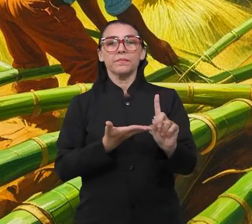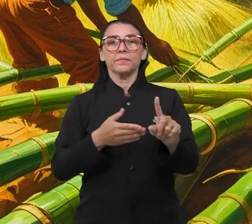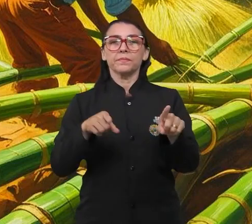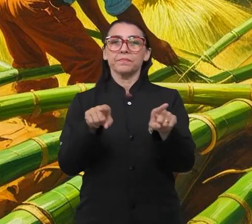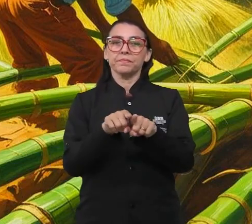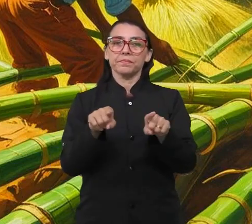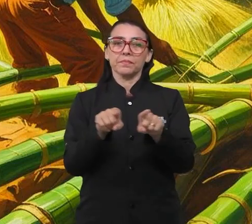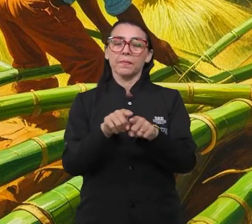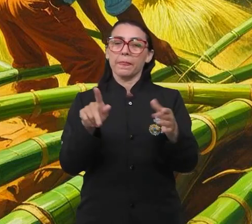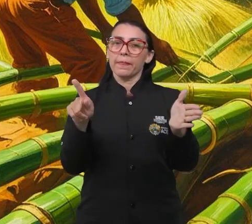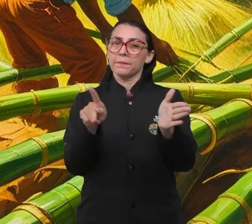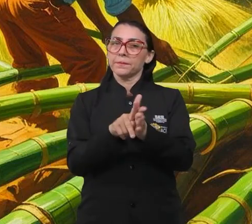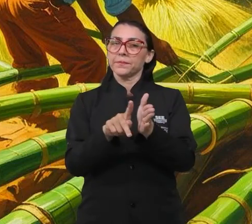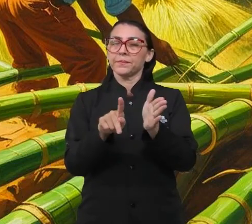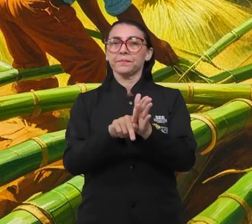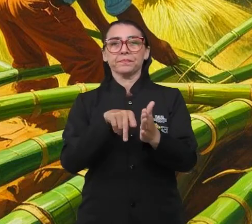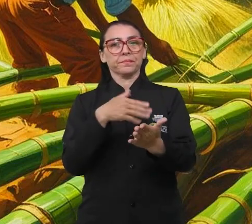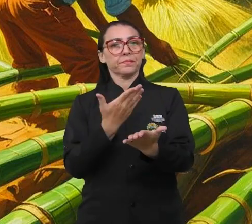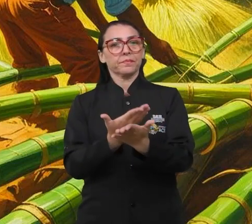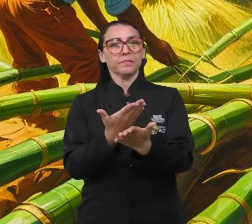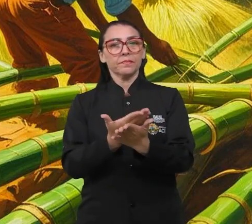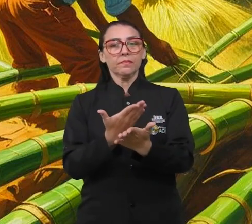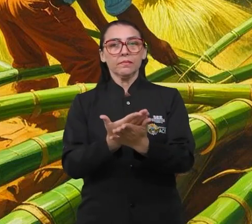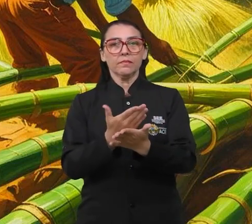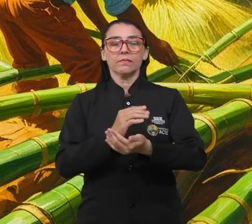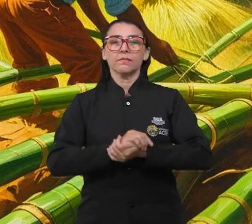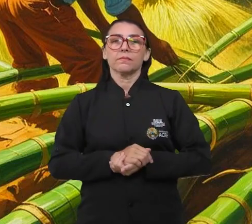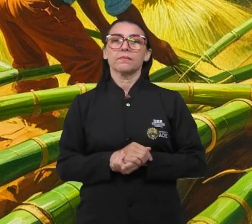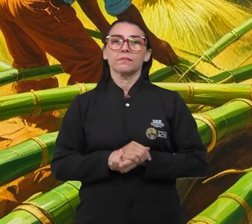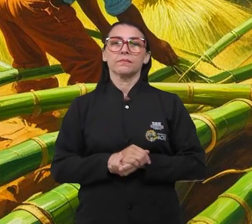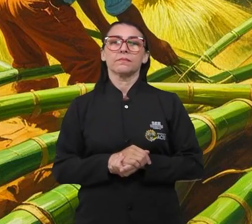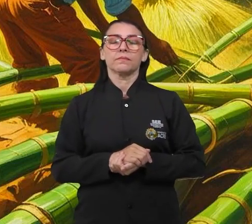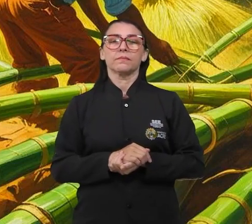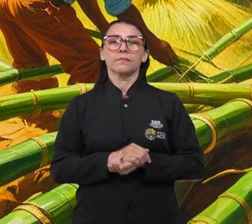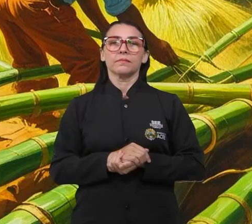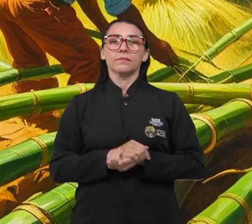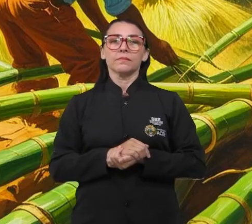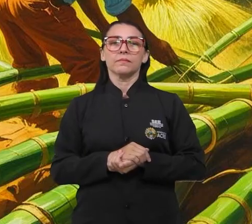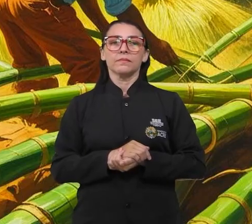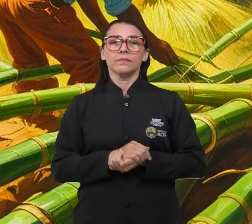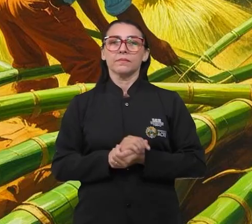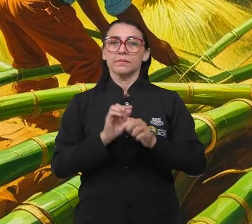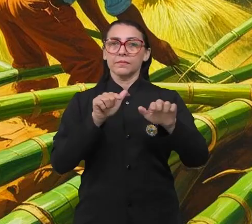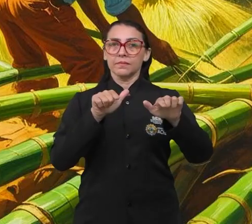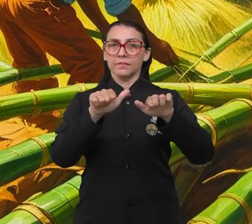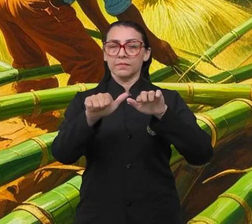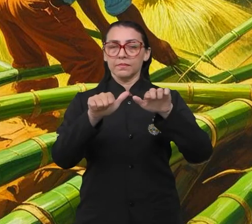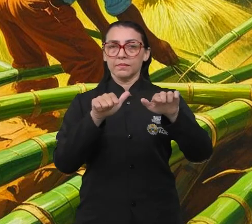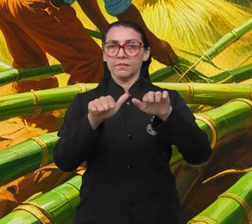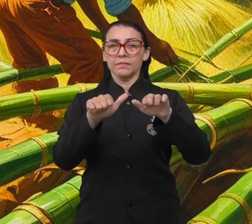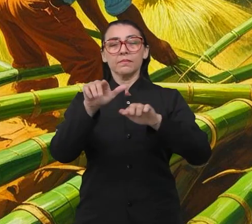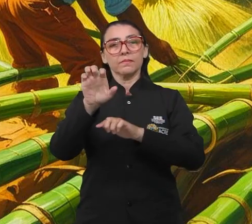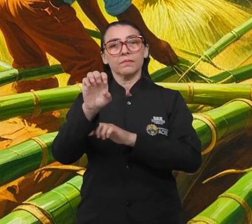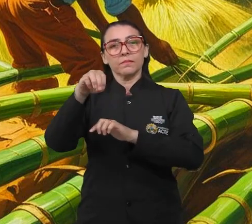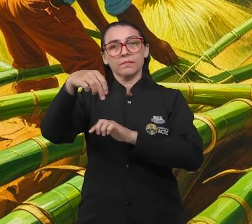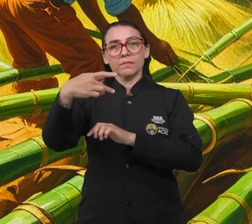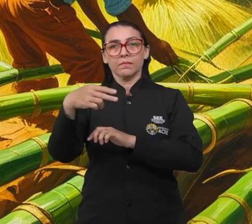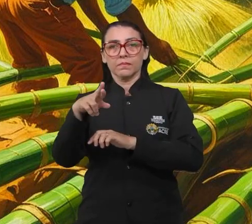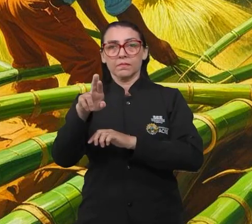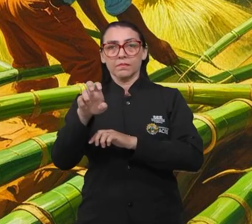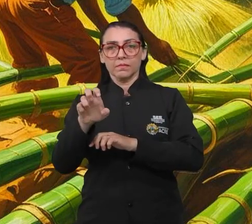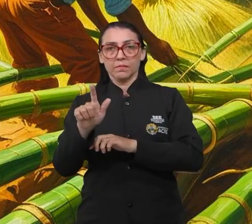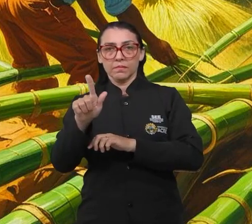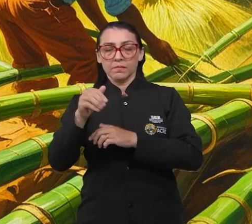também fazem parte da nossa aula, é justamente essa questão do trabalho e do emprego a partir